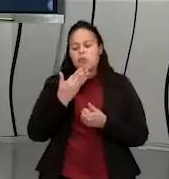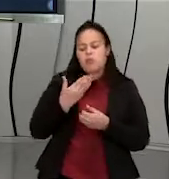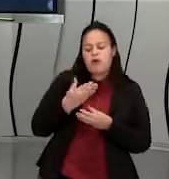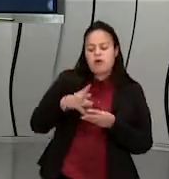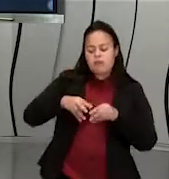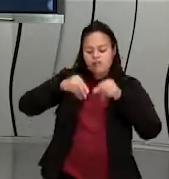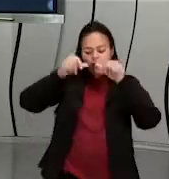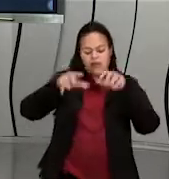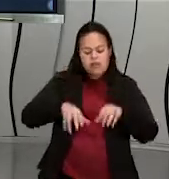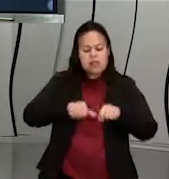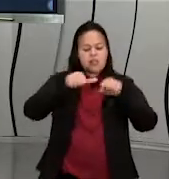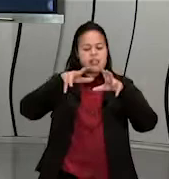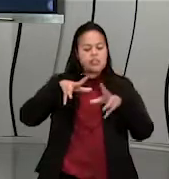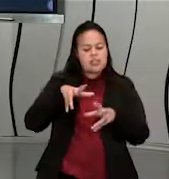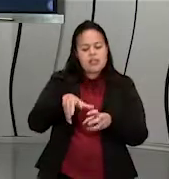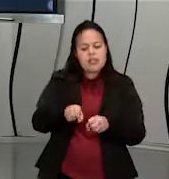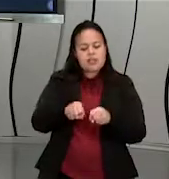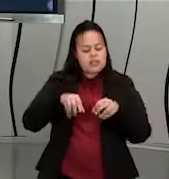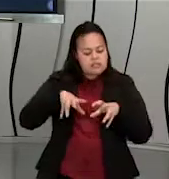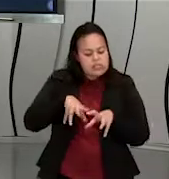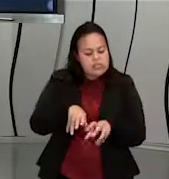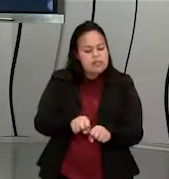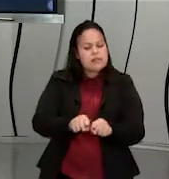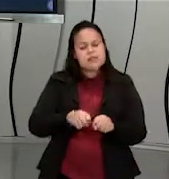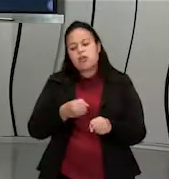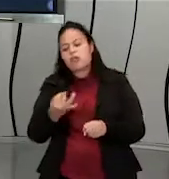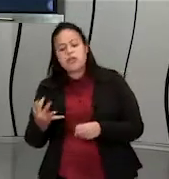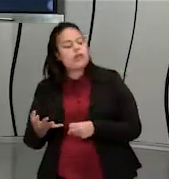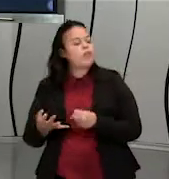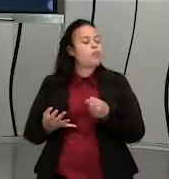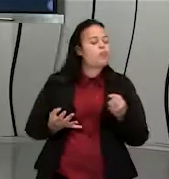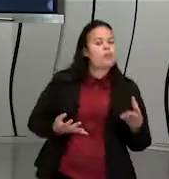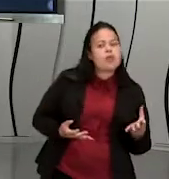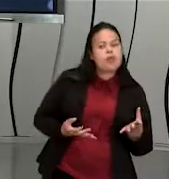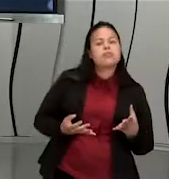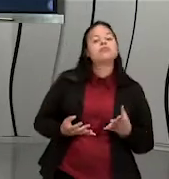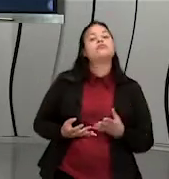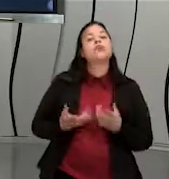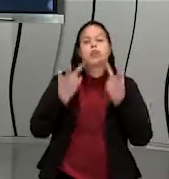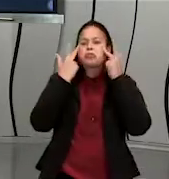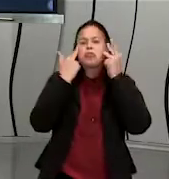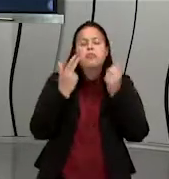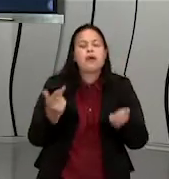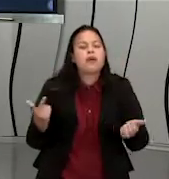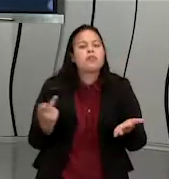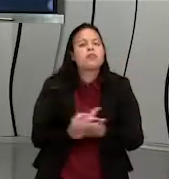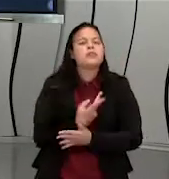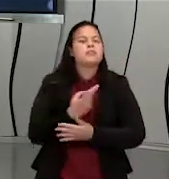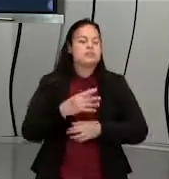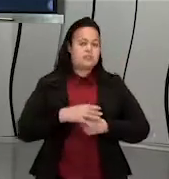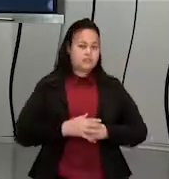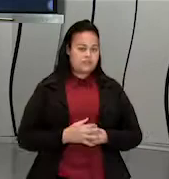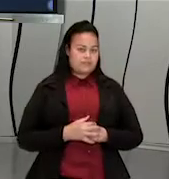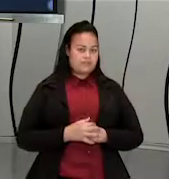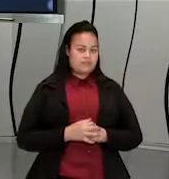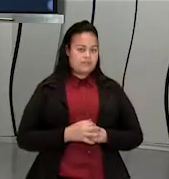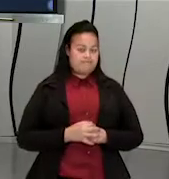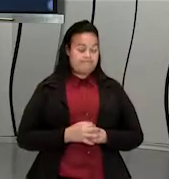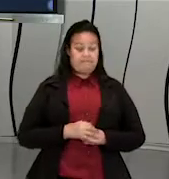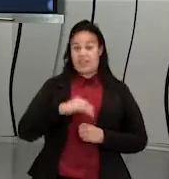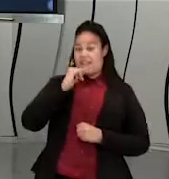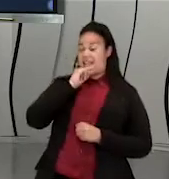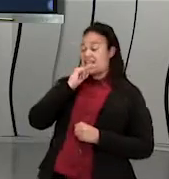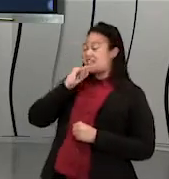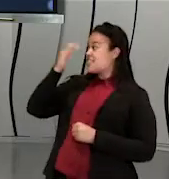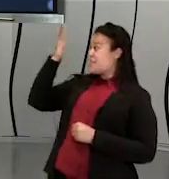farinha, toda para uma coisa ou para outra. Então isso é muito comum de acontecer. E a gente aqui, eu dei o exemplo de